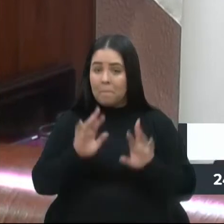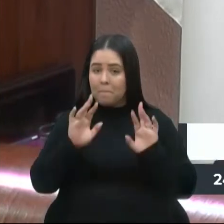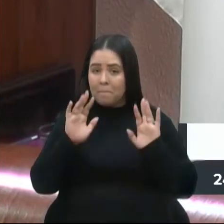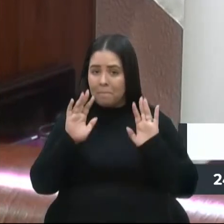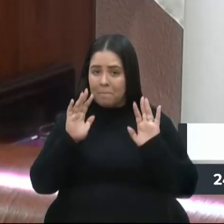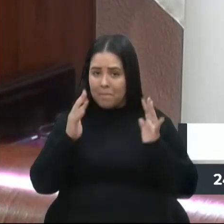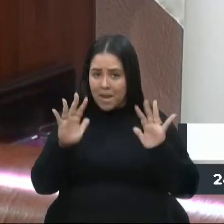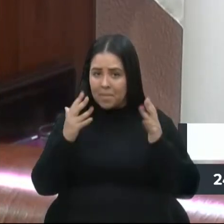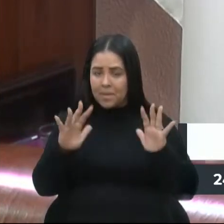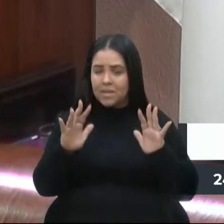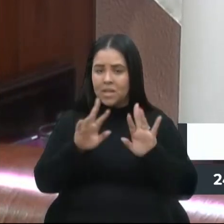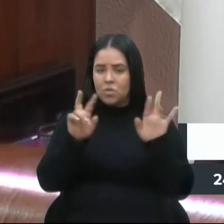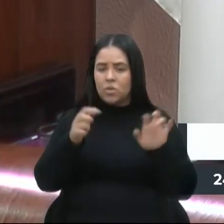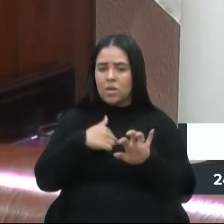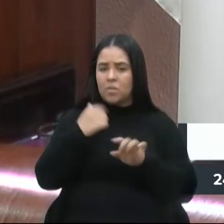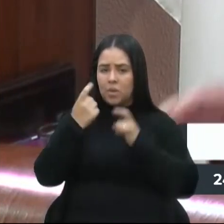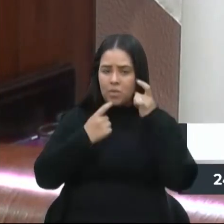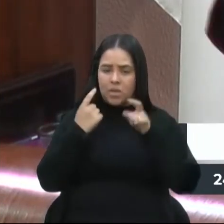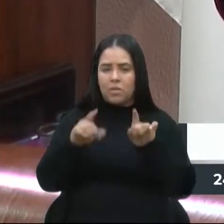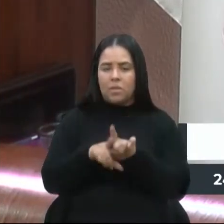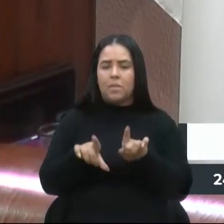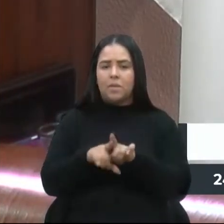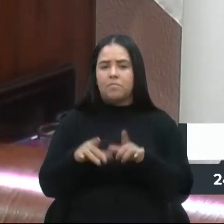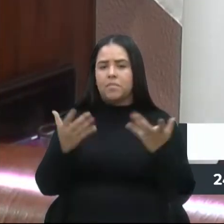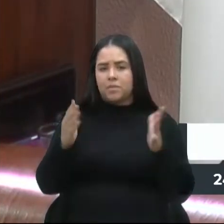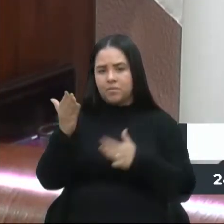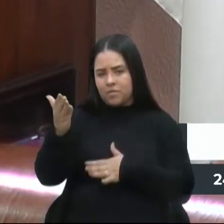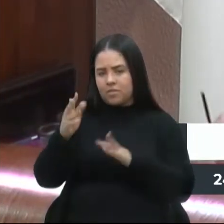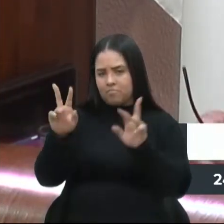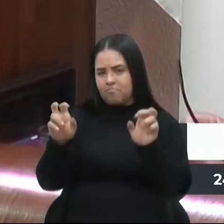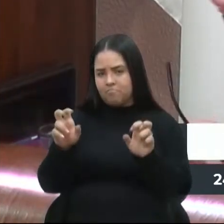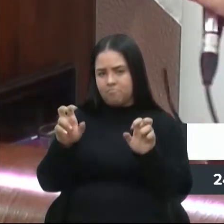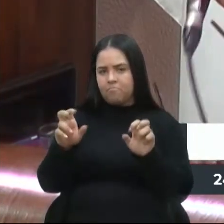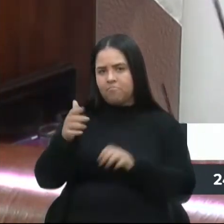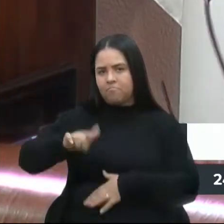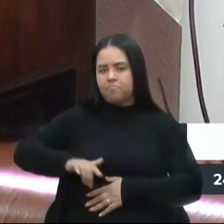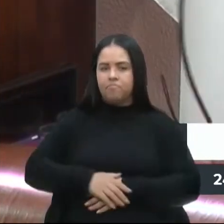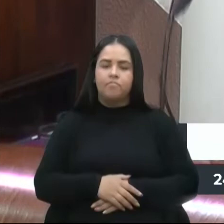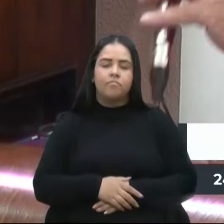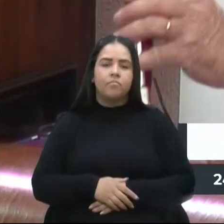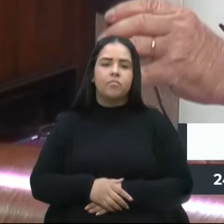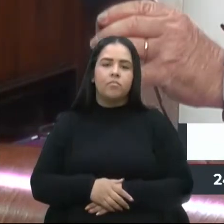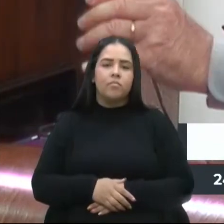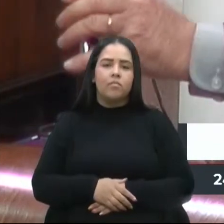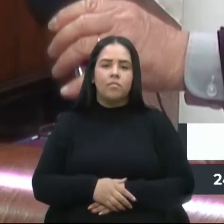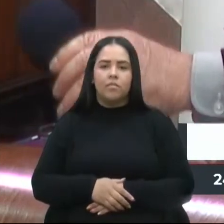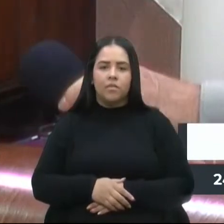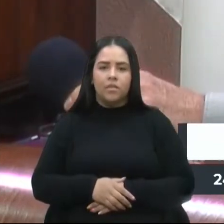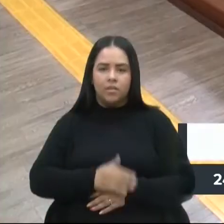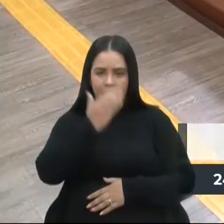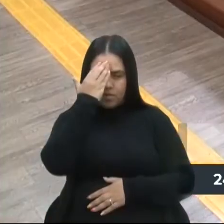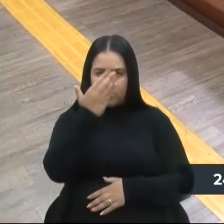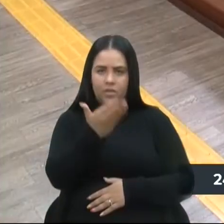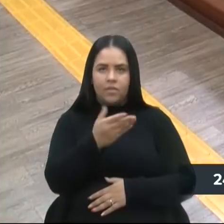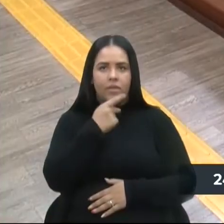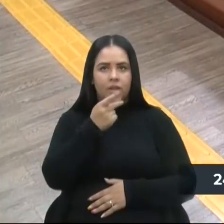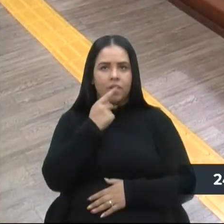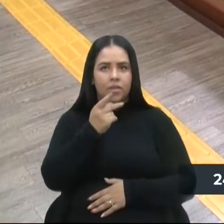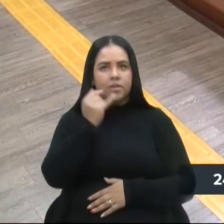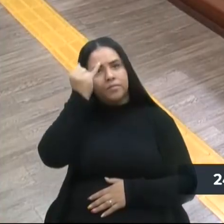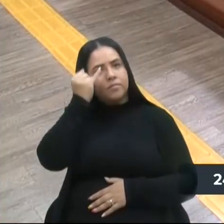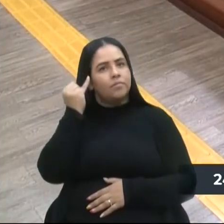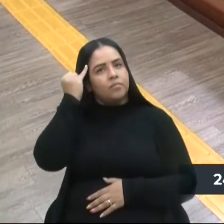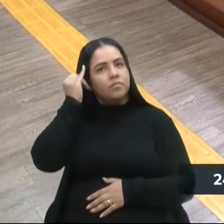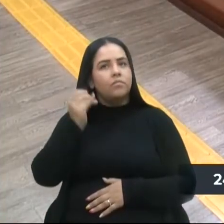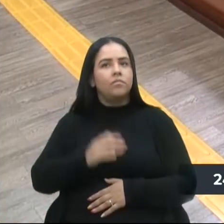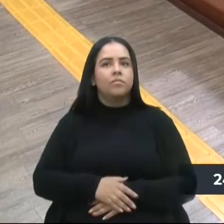tema, é uma preocupação que eu tenho, e parabéns pelo tema mais uma vez. E agradeço suas considerações, vereador D'Ambrosio.